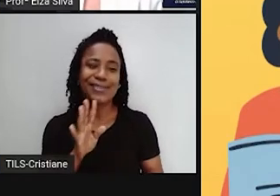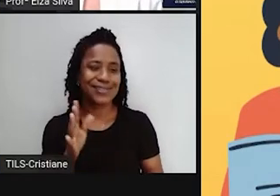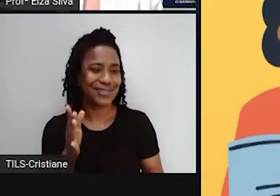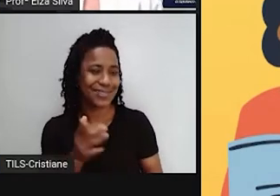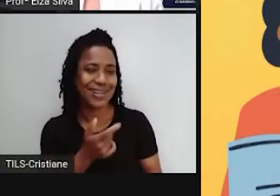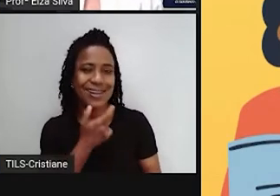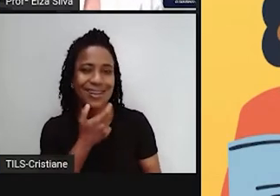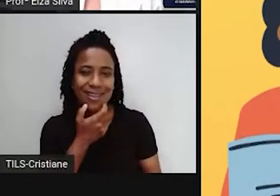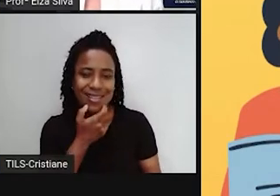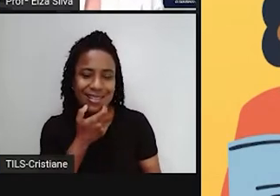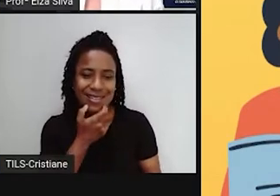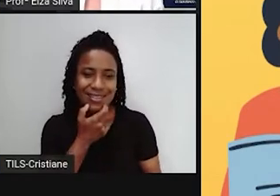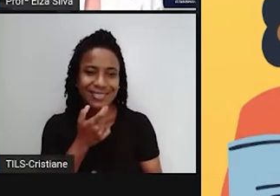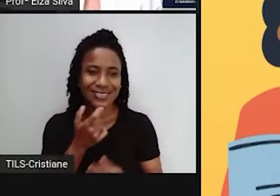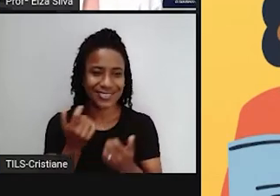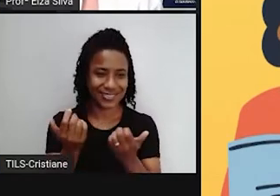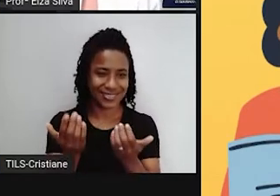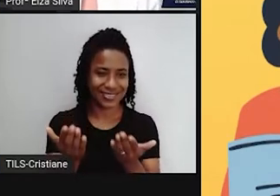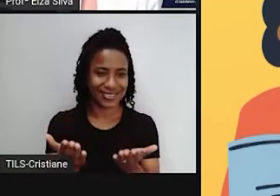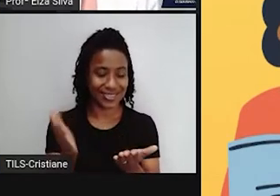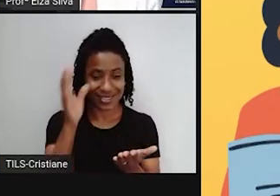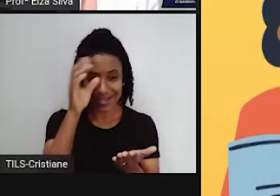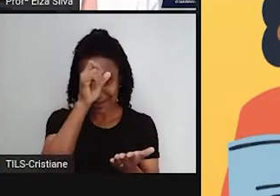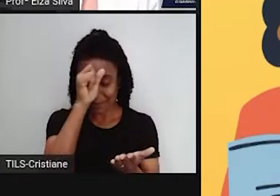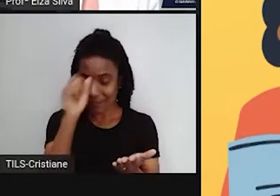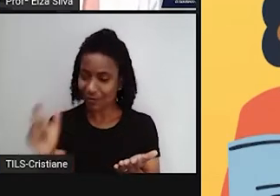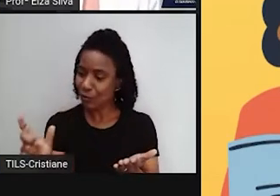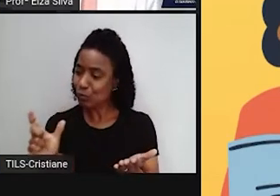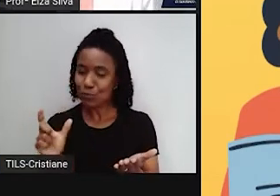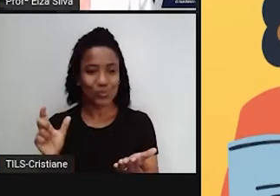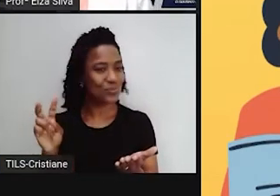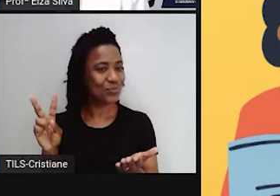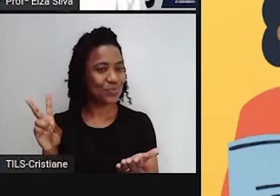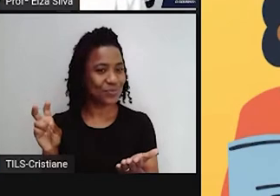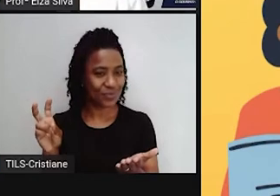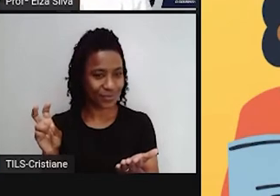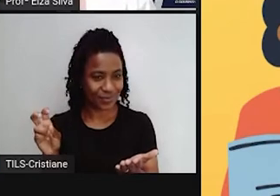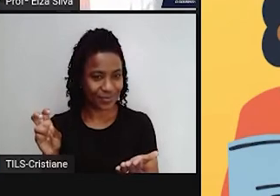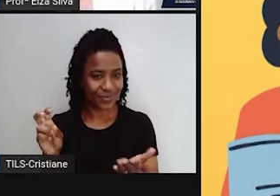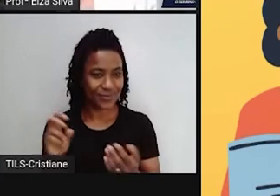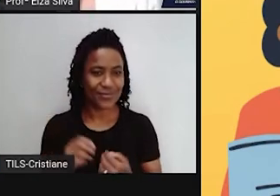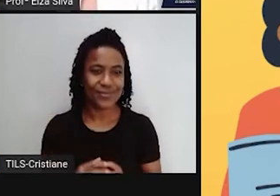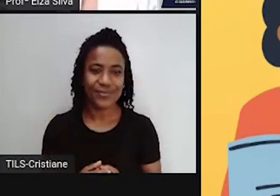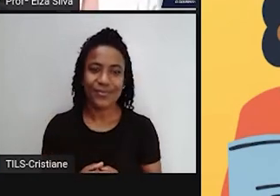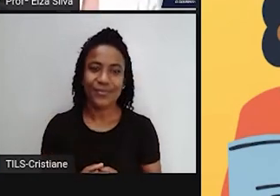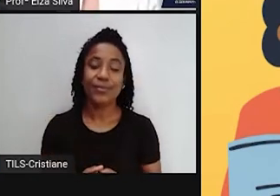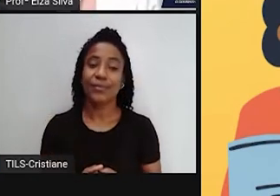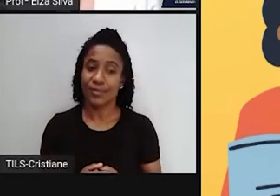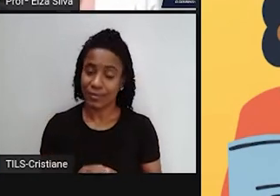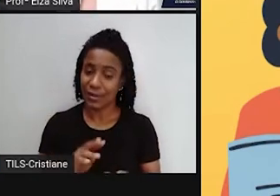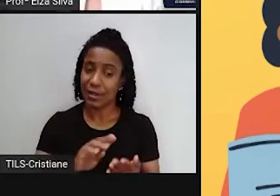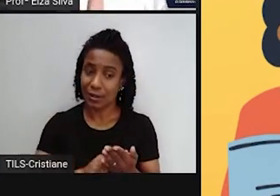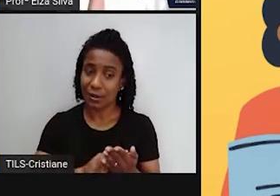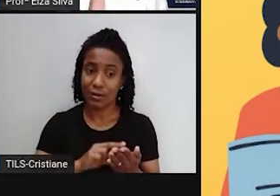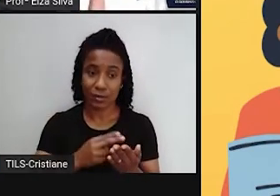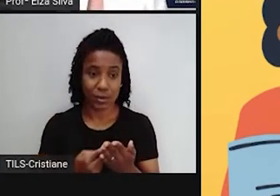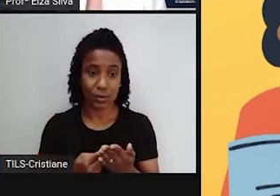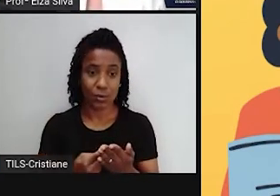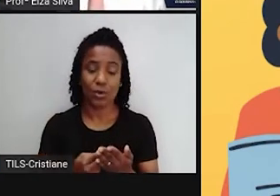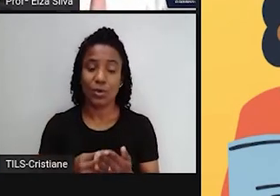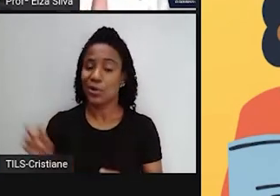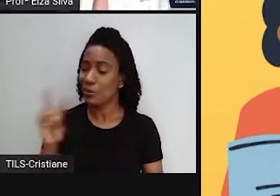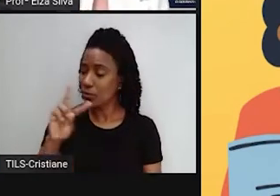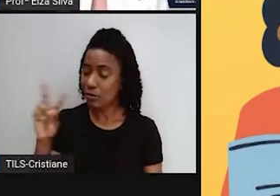They give some form of life advice. Então, os provérbios, eles são uma espécie